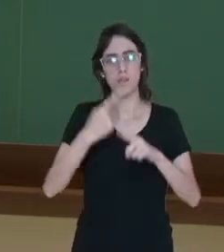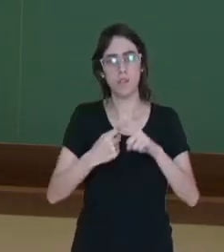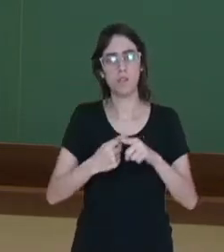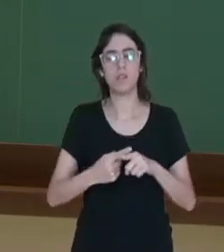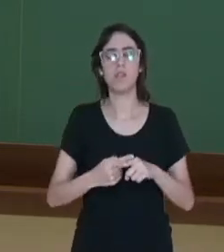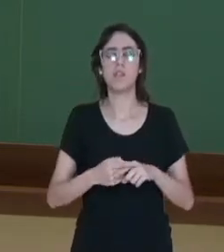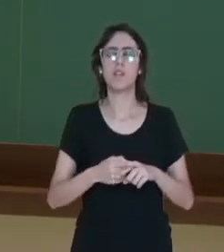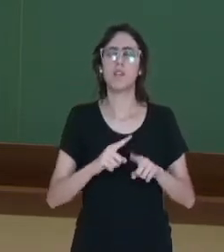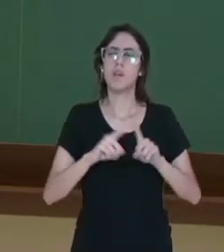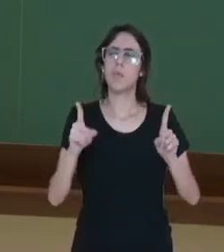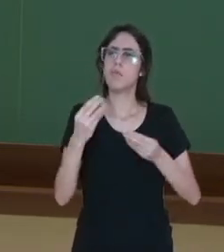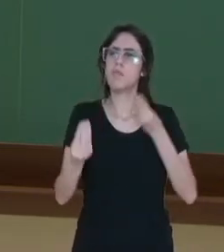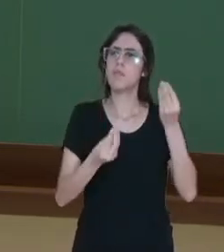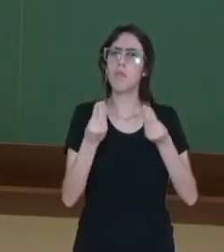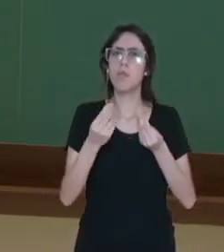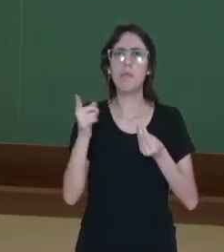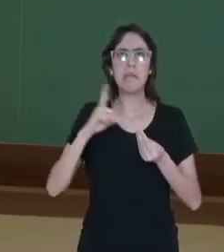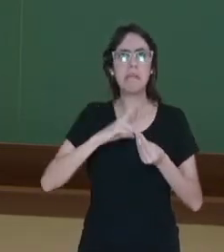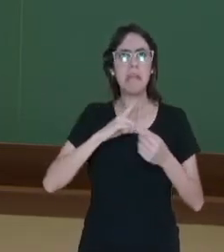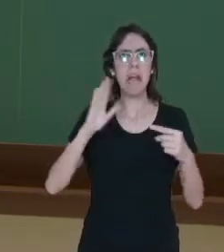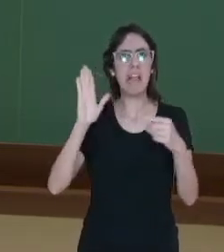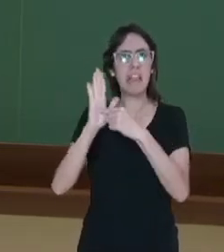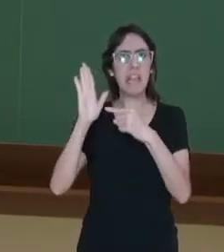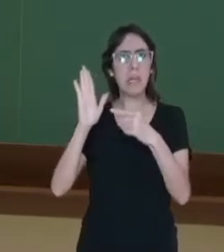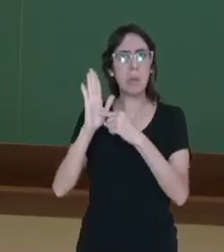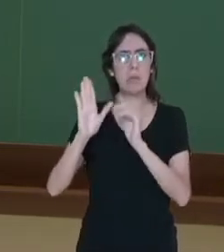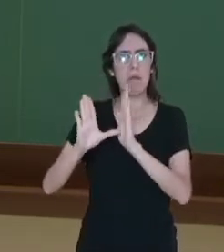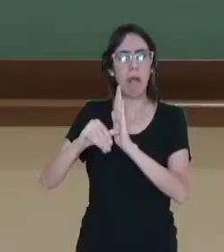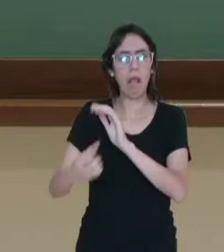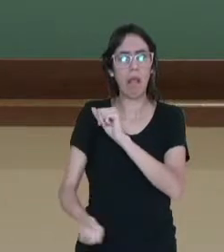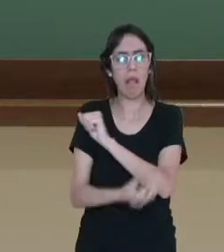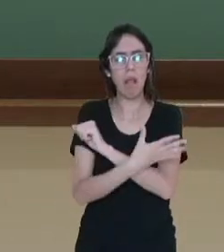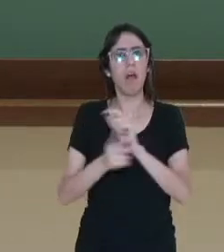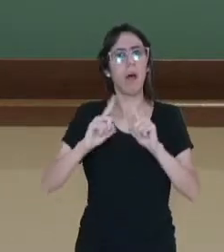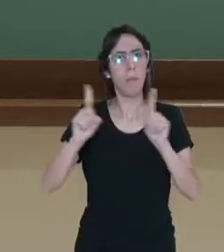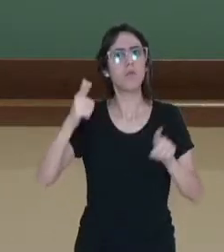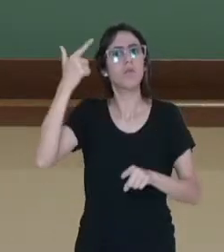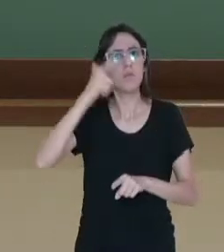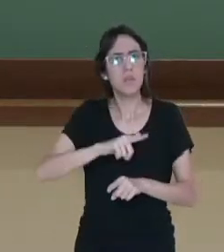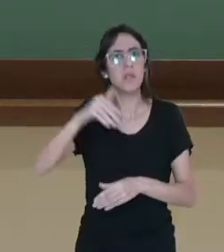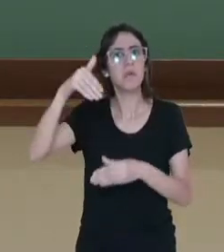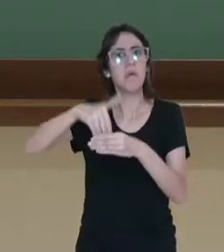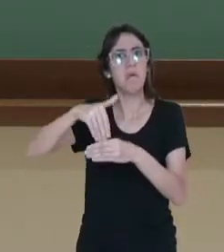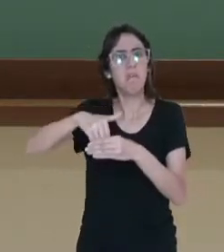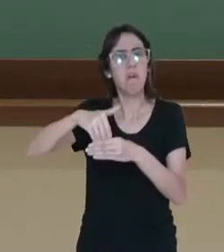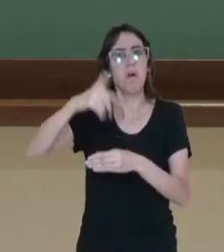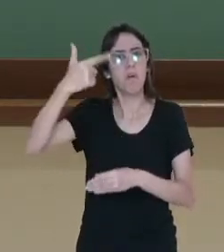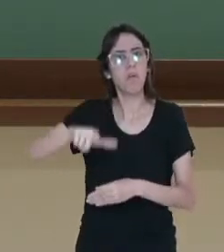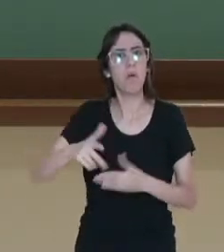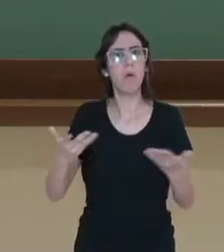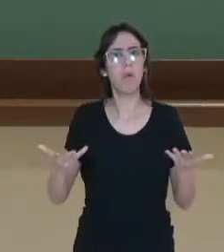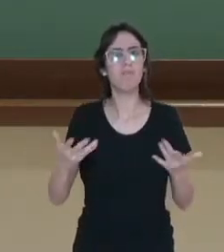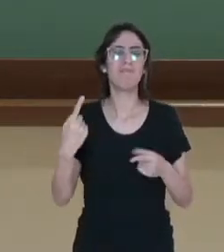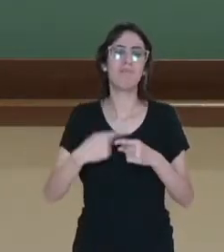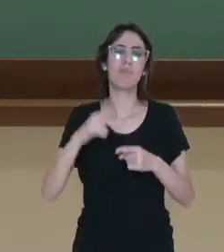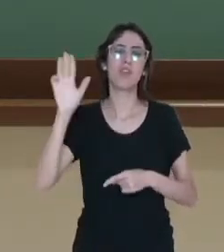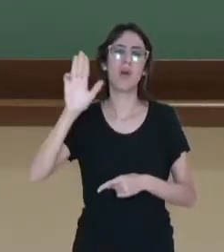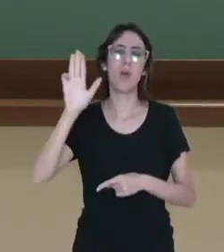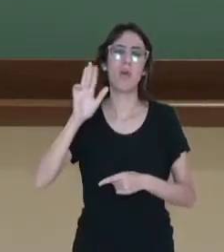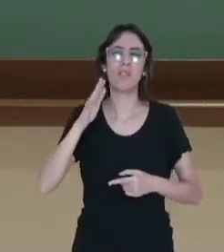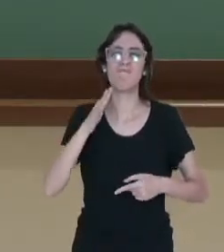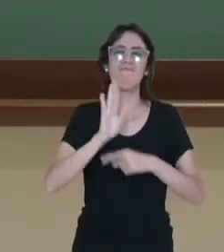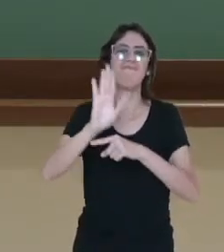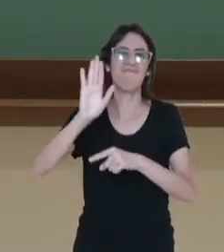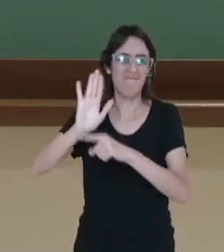e mesmo assim a reeleição dele. Parte disso é muito explicada devido ao sucesso dos programas sociais e ao